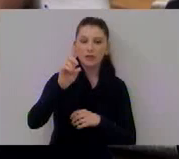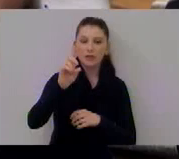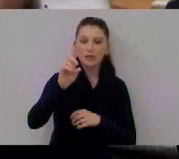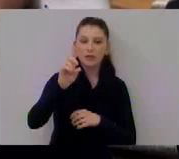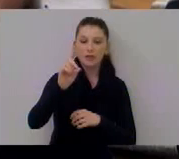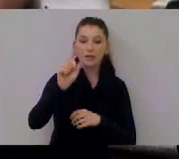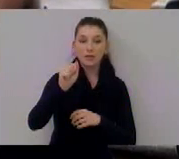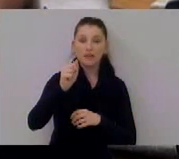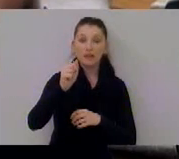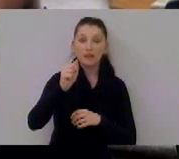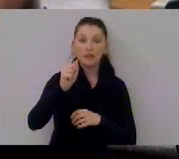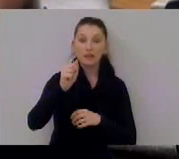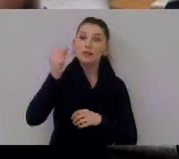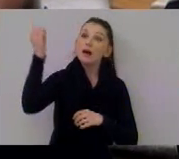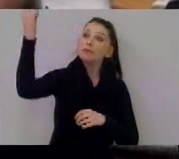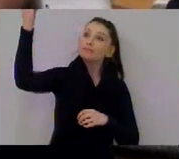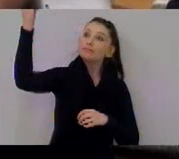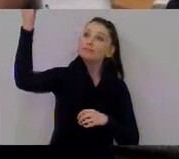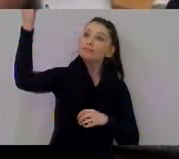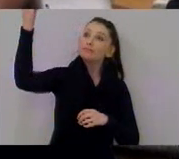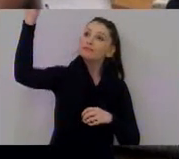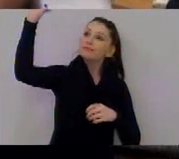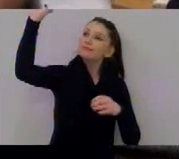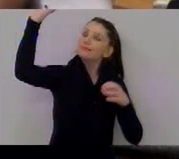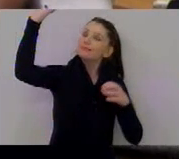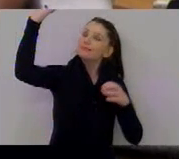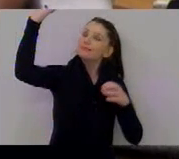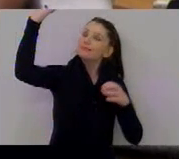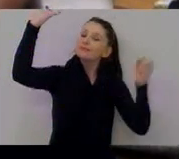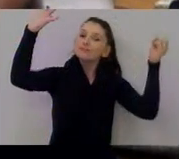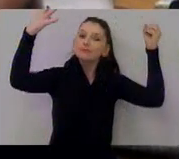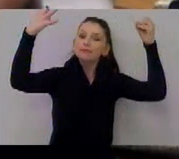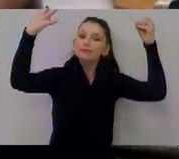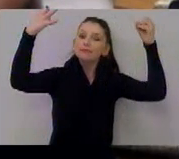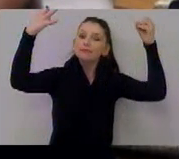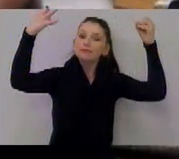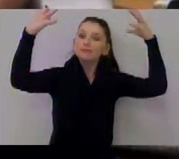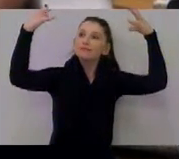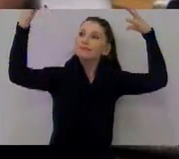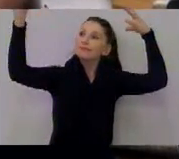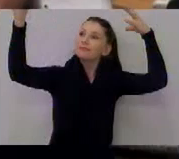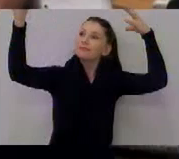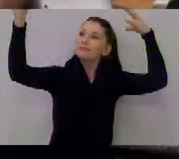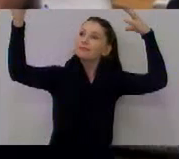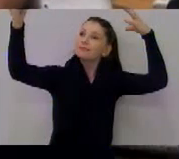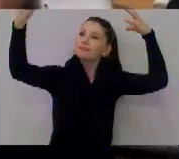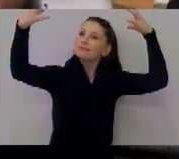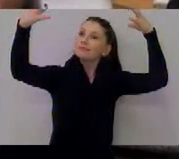Pena que a Via Rápida deixou ela no escuro.